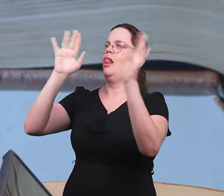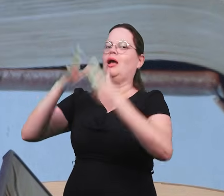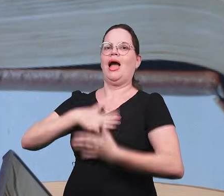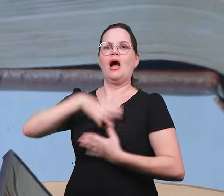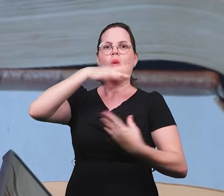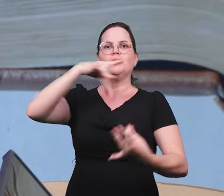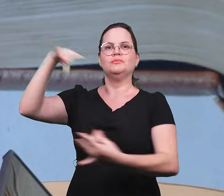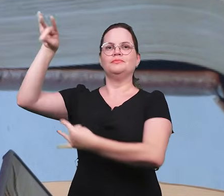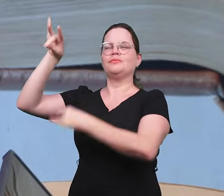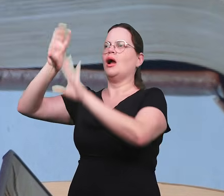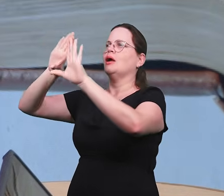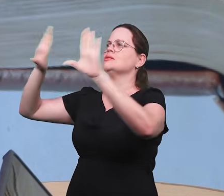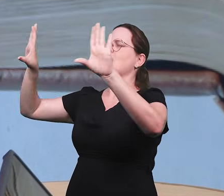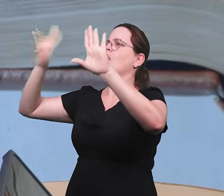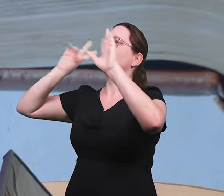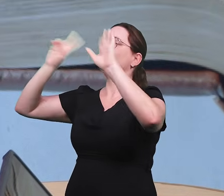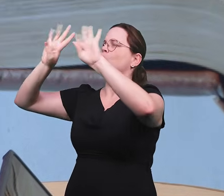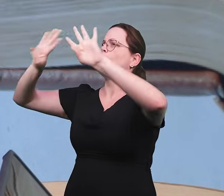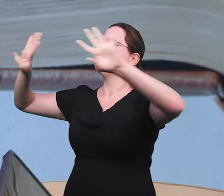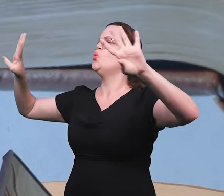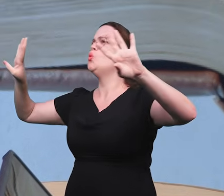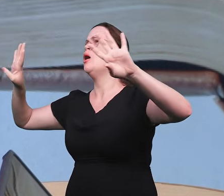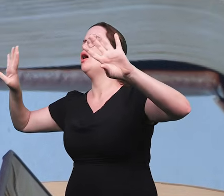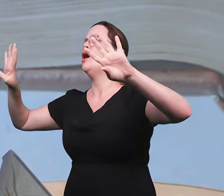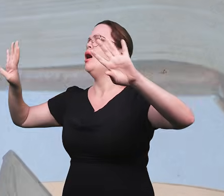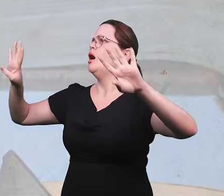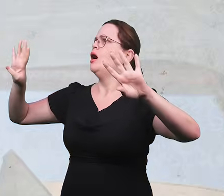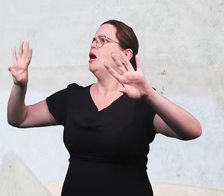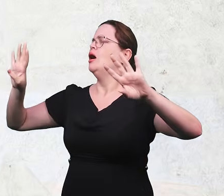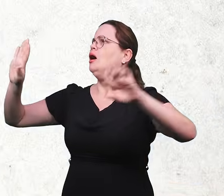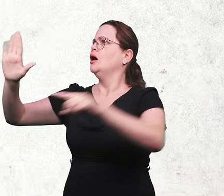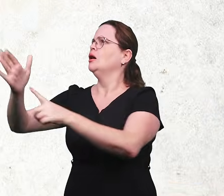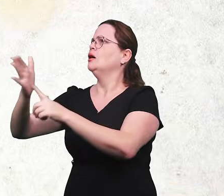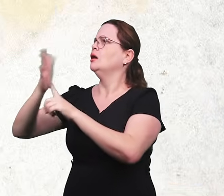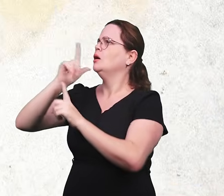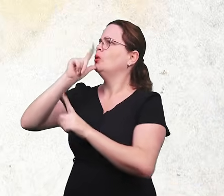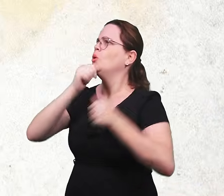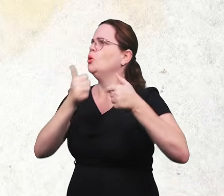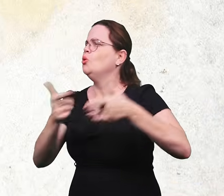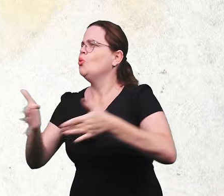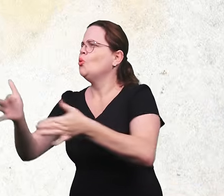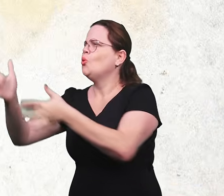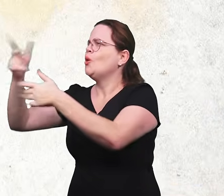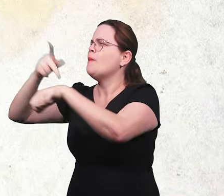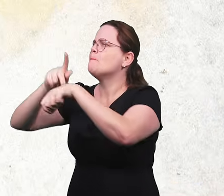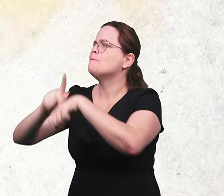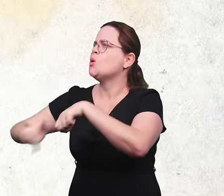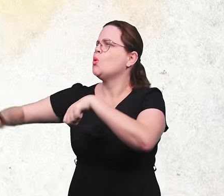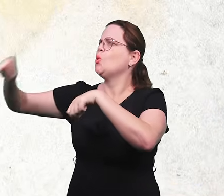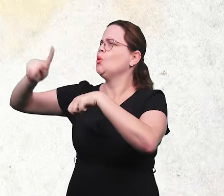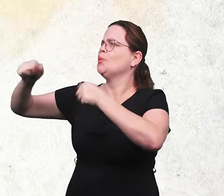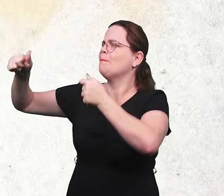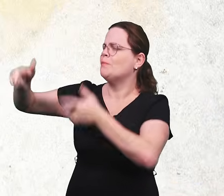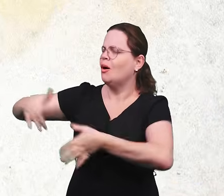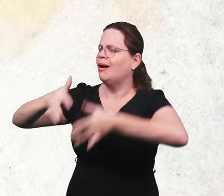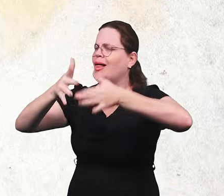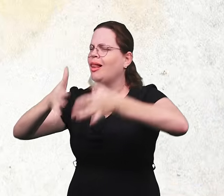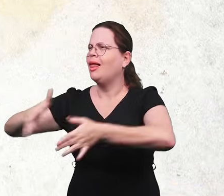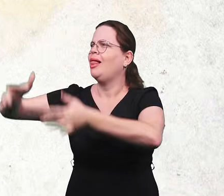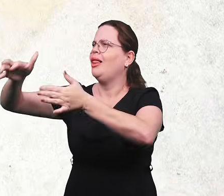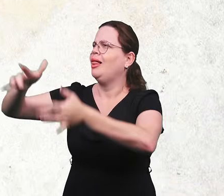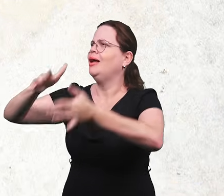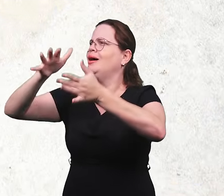foi arrebatado aos céus e aí ele viu a eternidade, ele fala assim, ó, e mostrou-me o rio puro da água